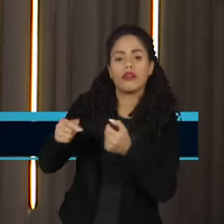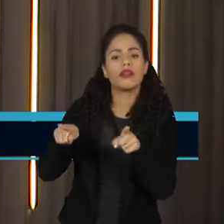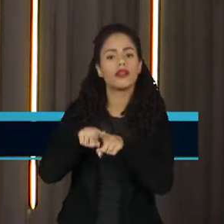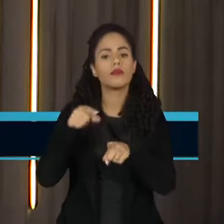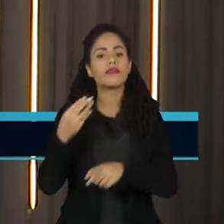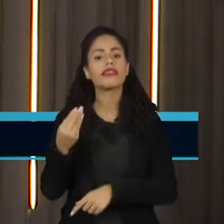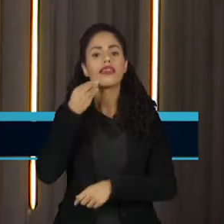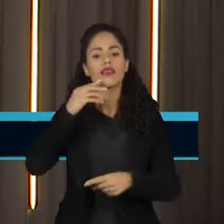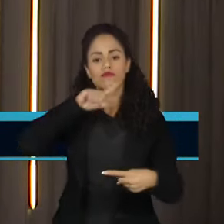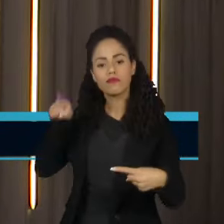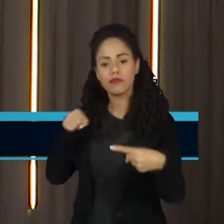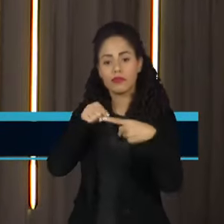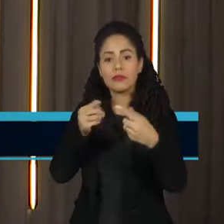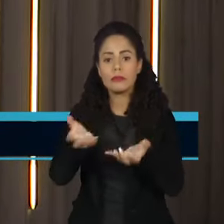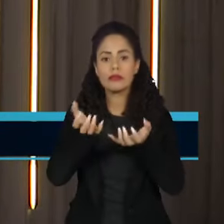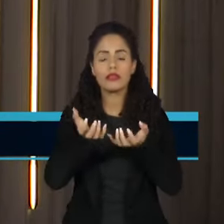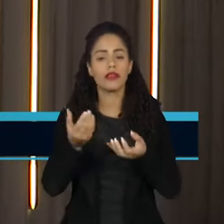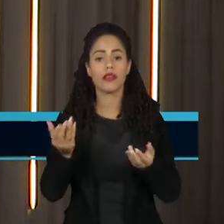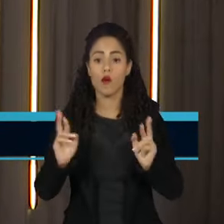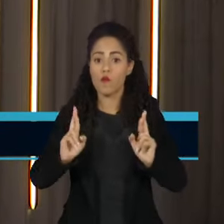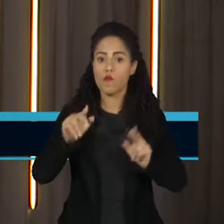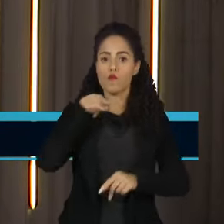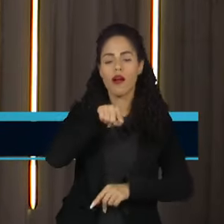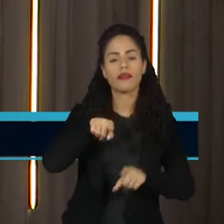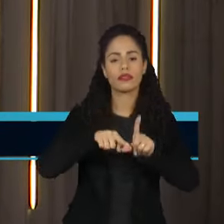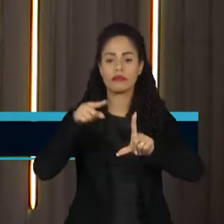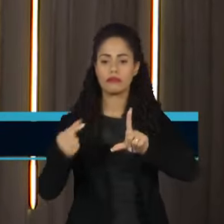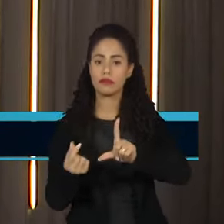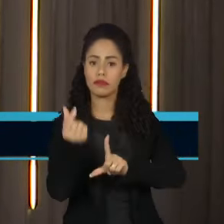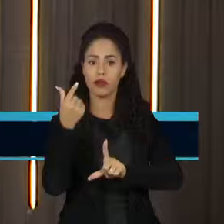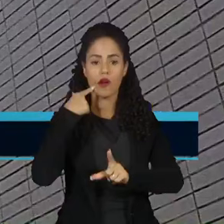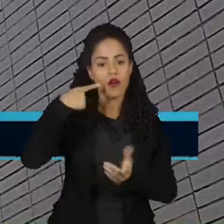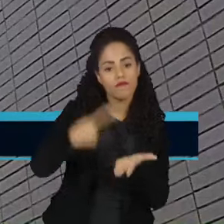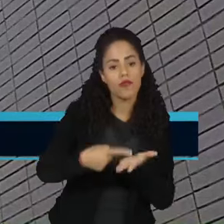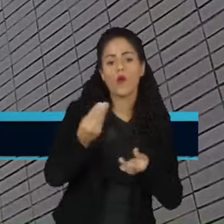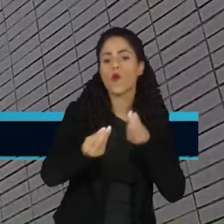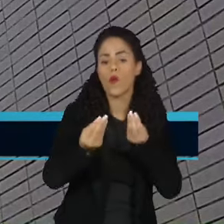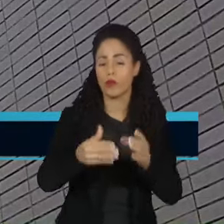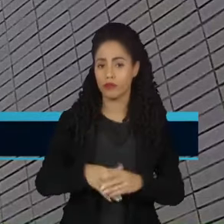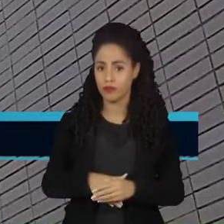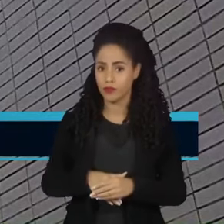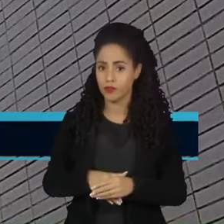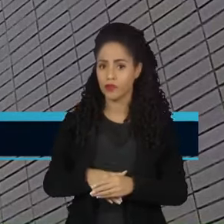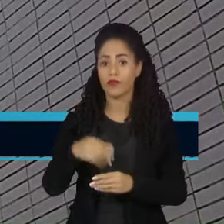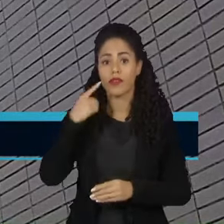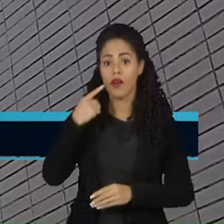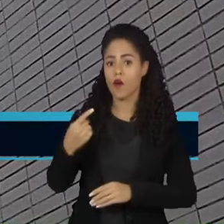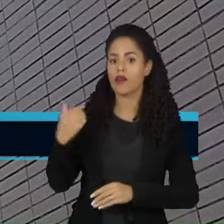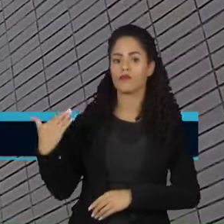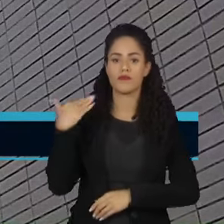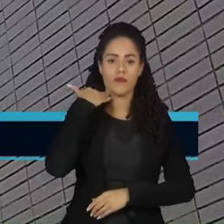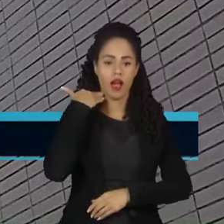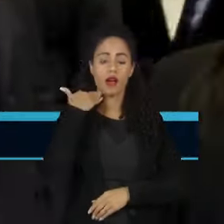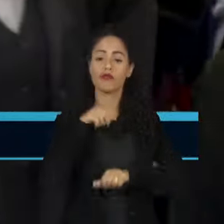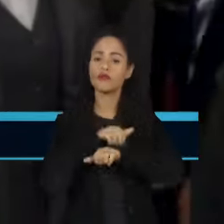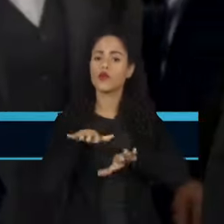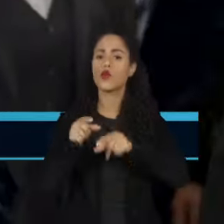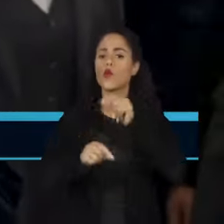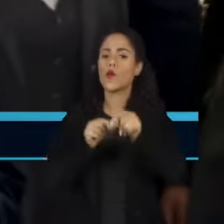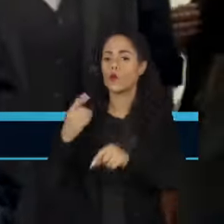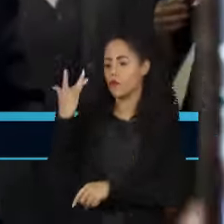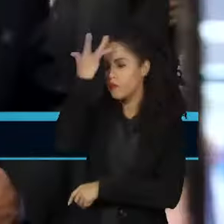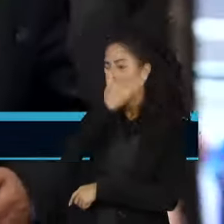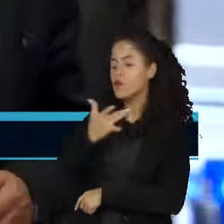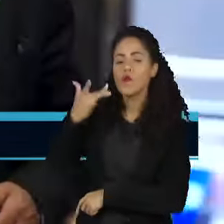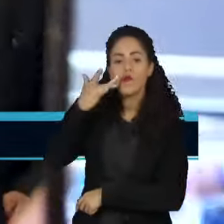de atingir os resultados esperados pelo mercado foram colocados em xeque. O aceno do setor bancário ocorre depois de Haddad